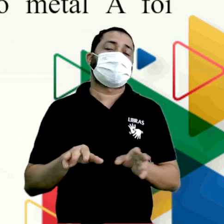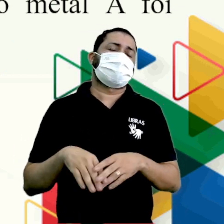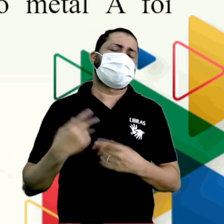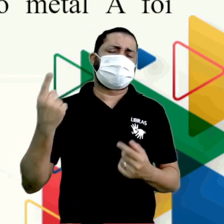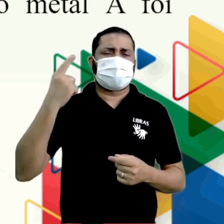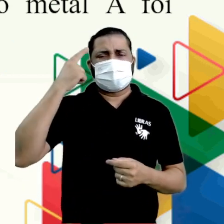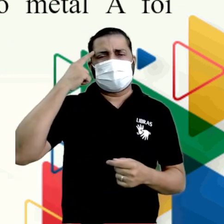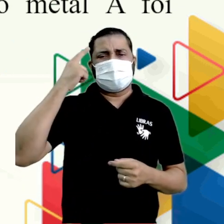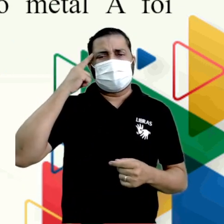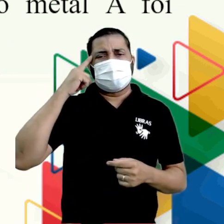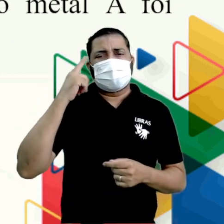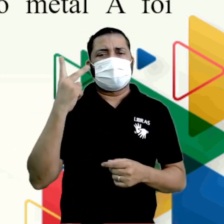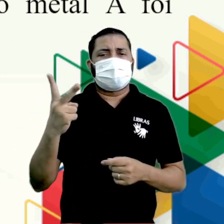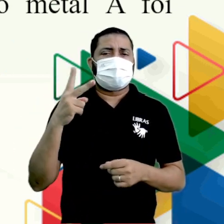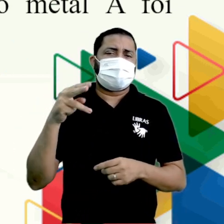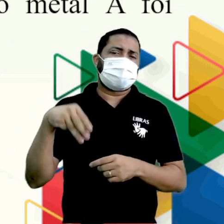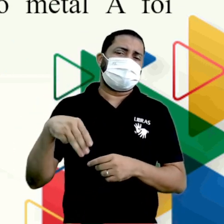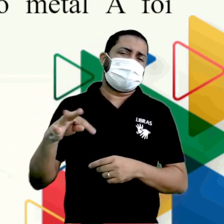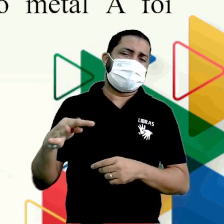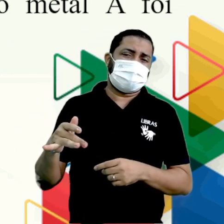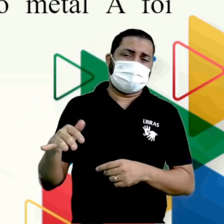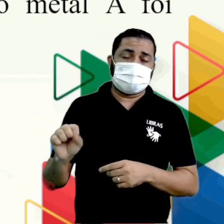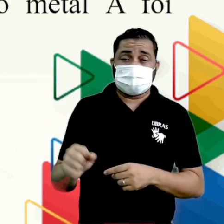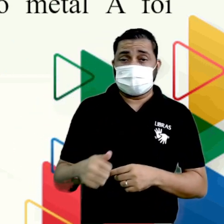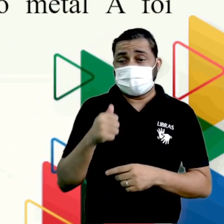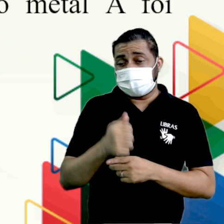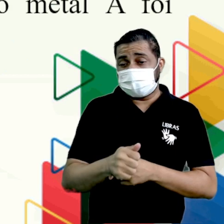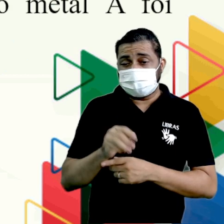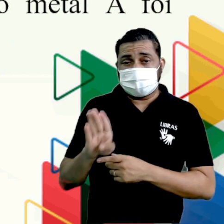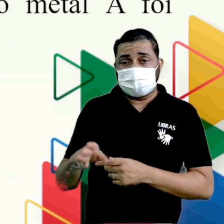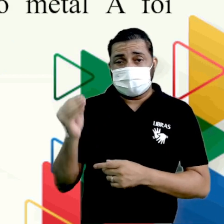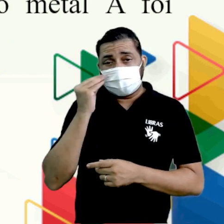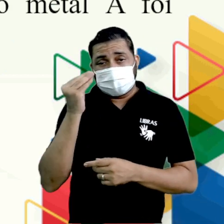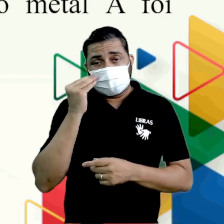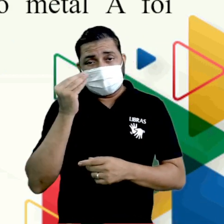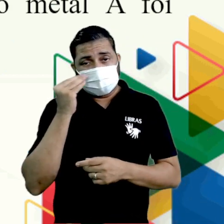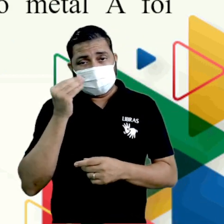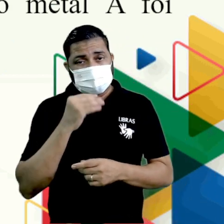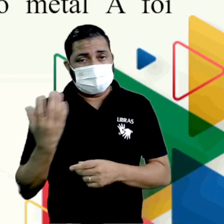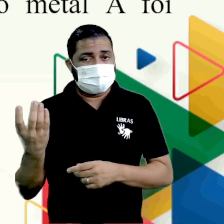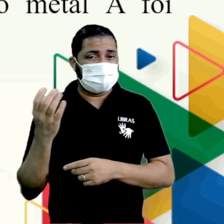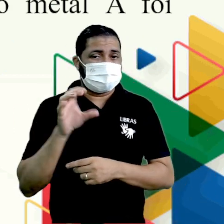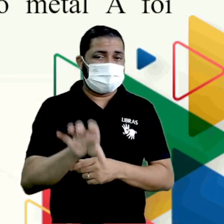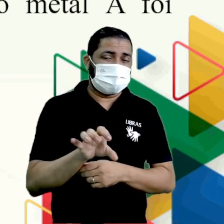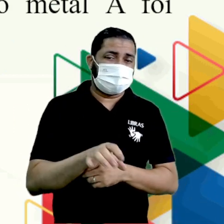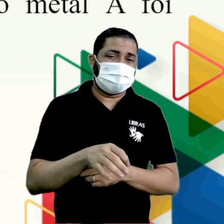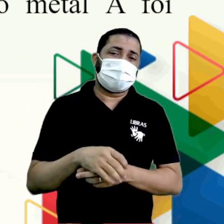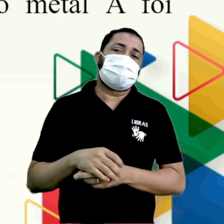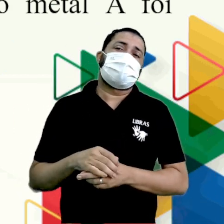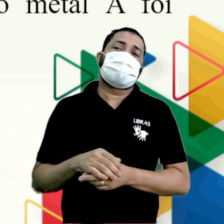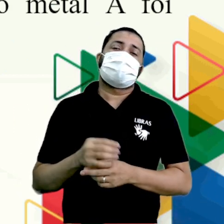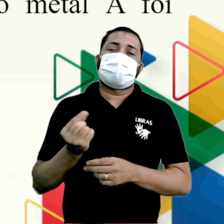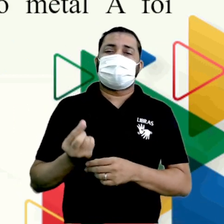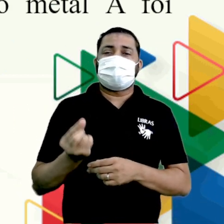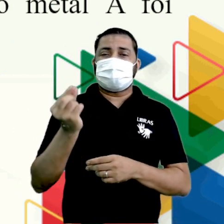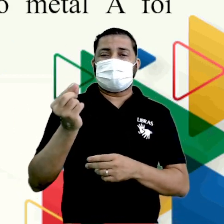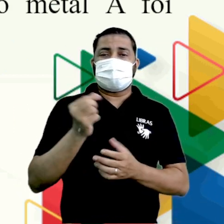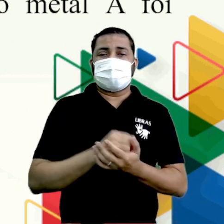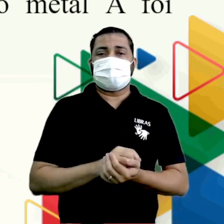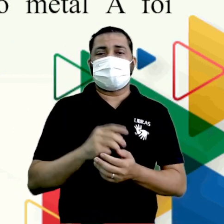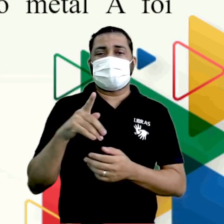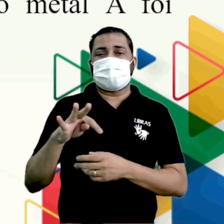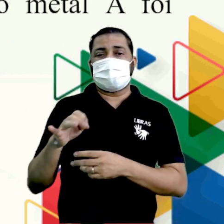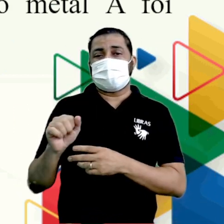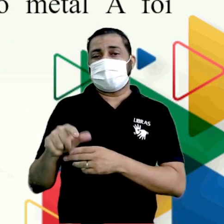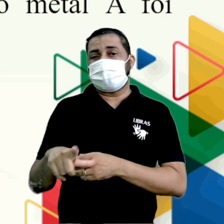Imagine então aí dois metais, A e B, tenham sido testados quanto à sua aplicação em um implante e o metal A